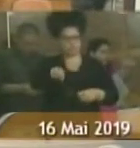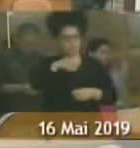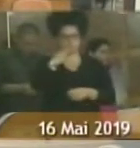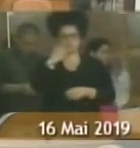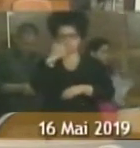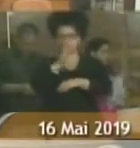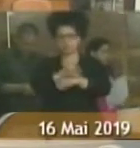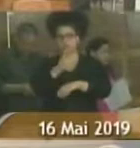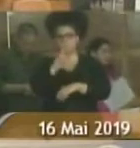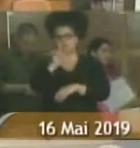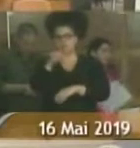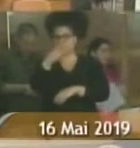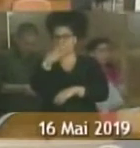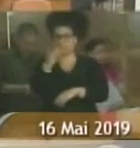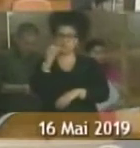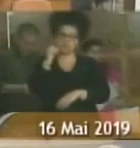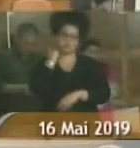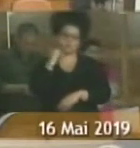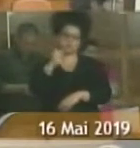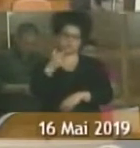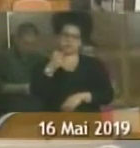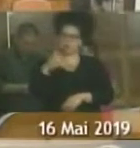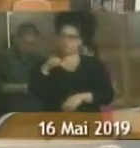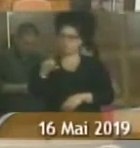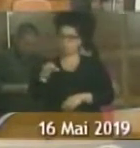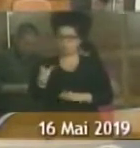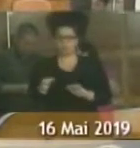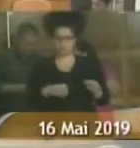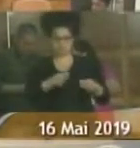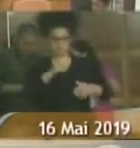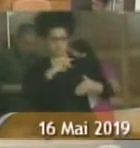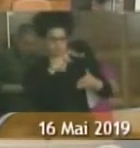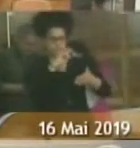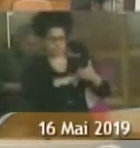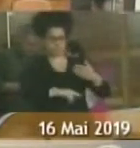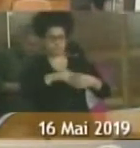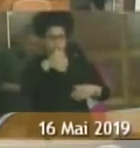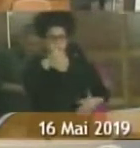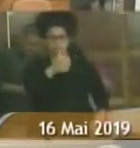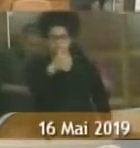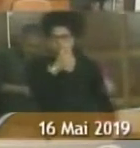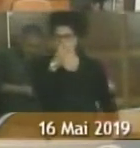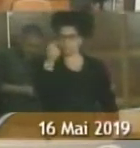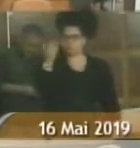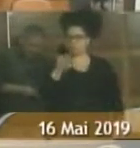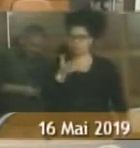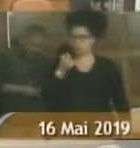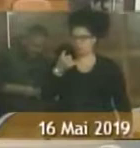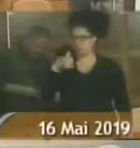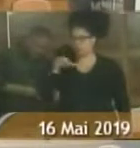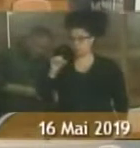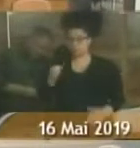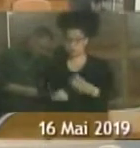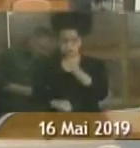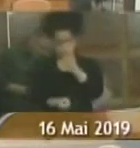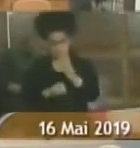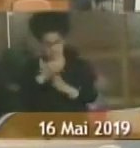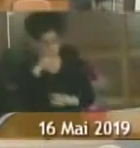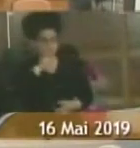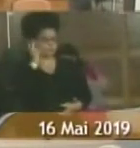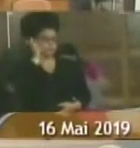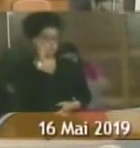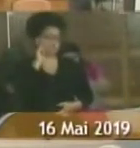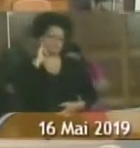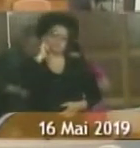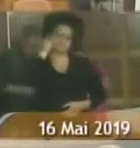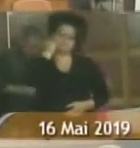sua ausência em sessão ordinária dia 30 de abril de 2019. Em discussão única, o requerimento número 177/2019, de autoria da vereadora